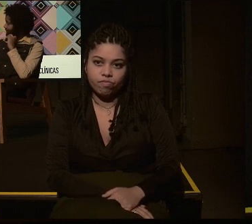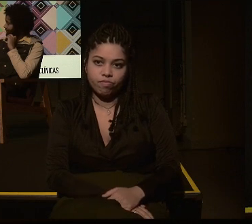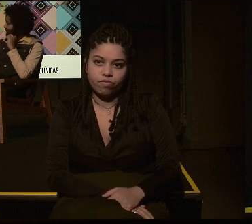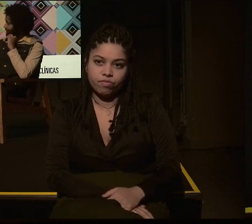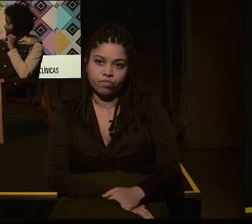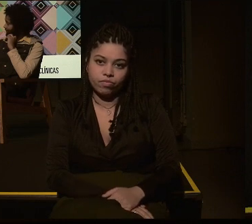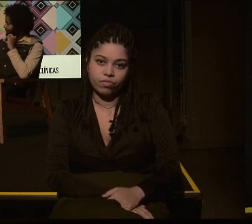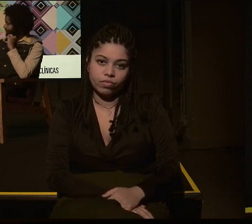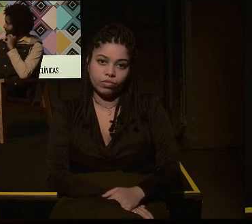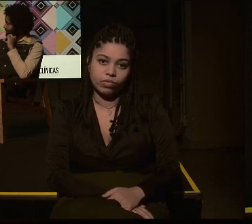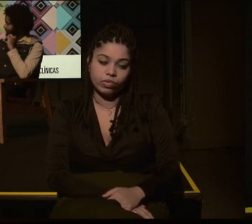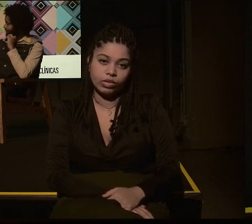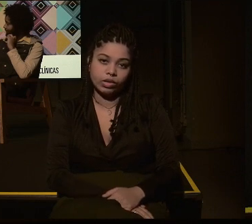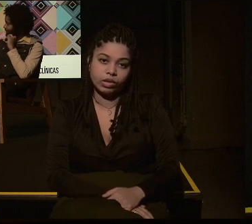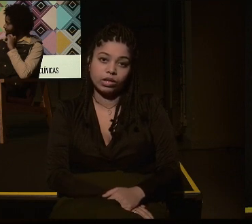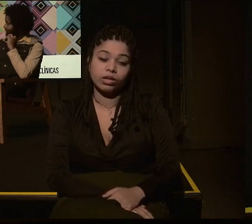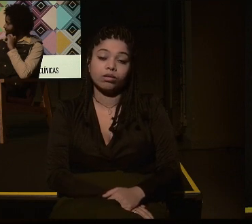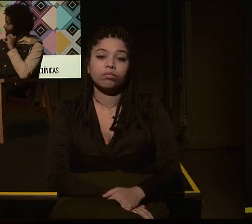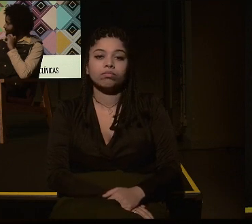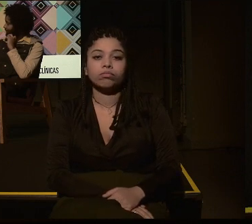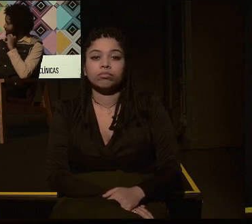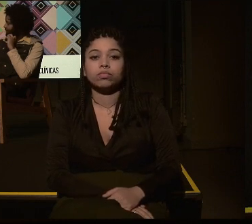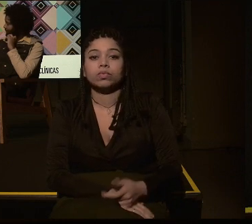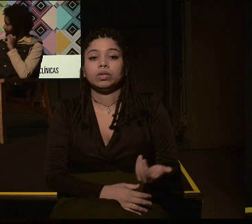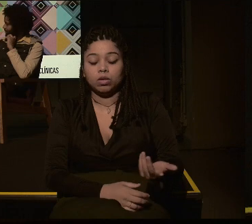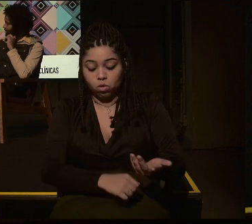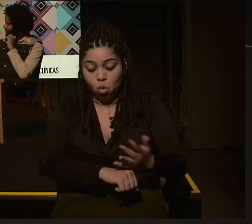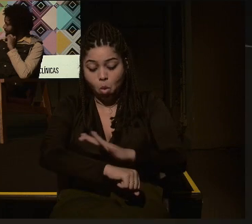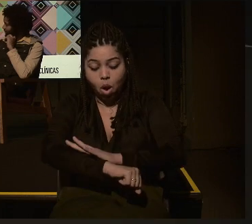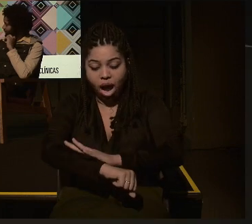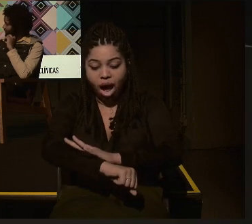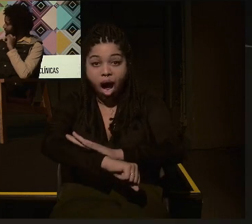E o racismo nos impede do ser criança.